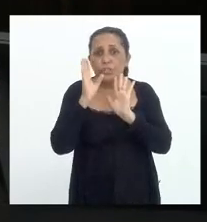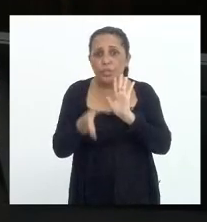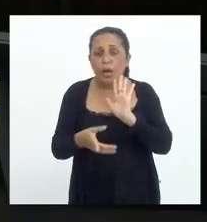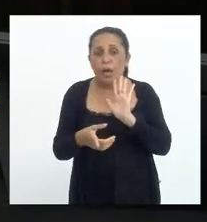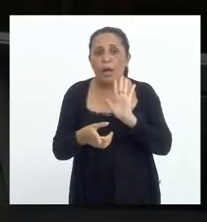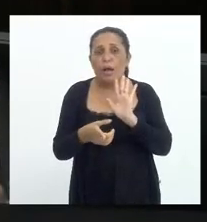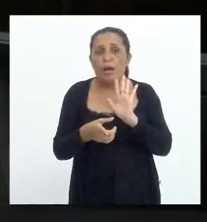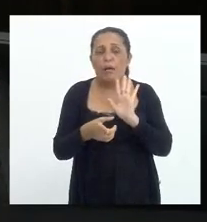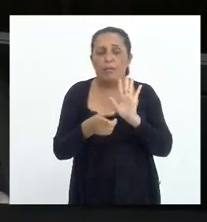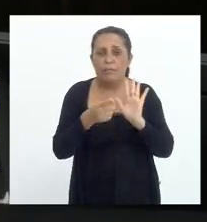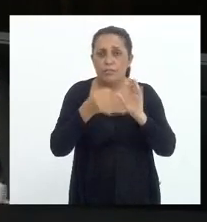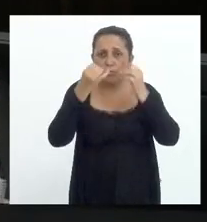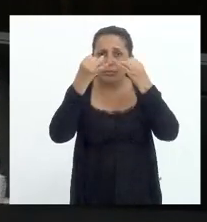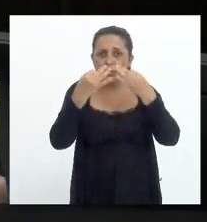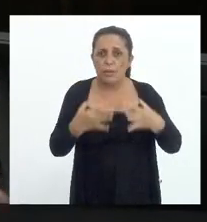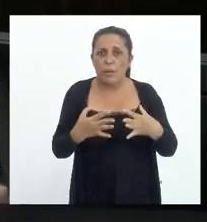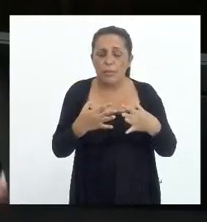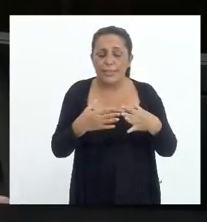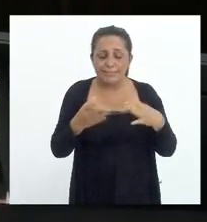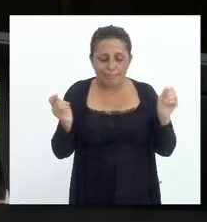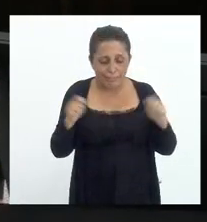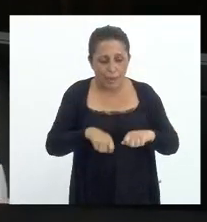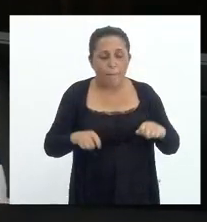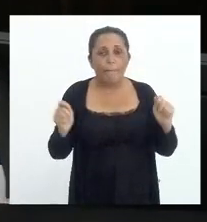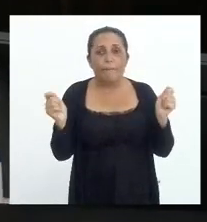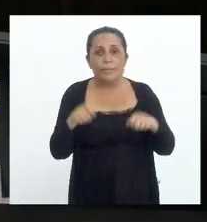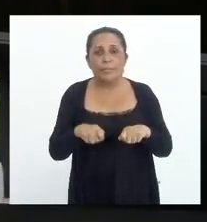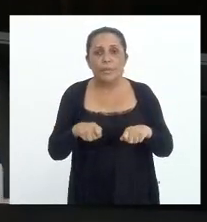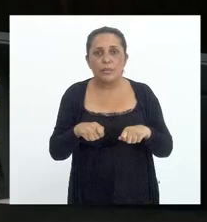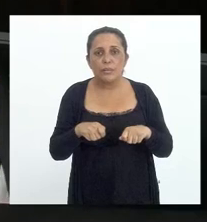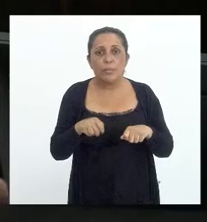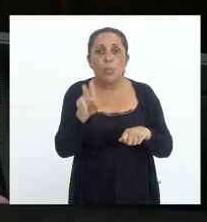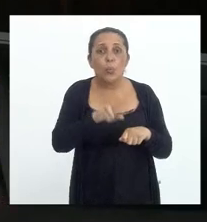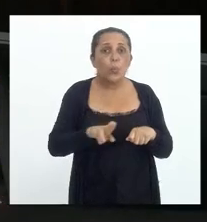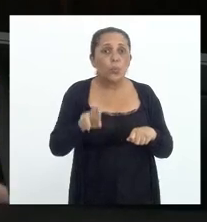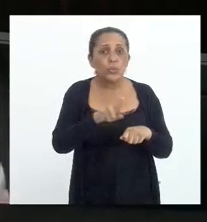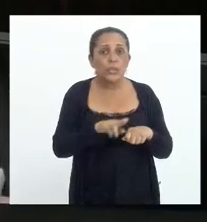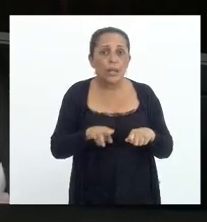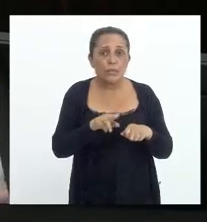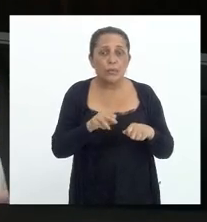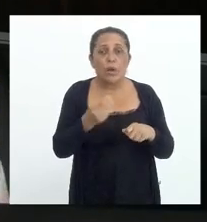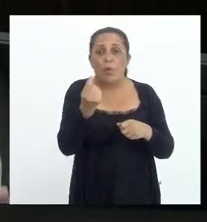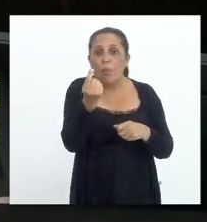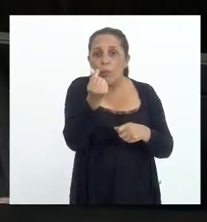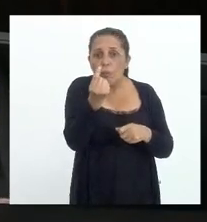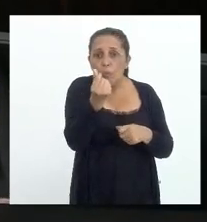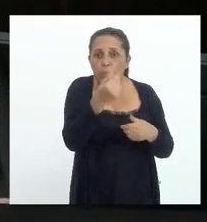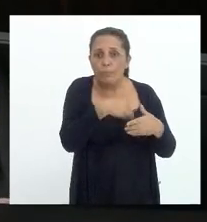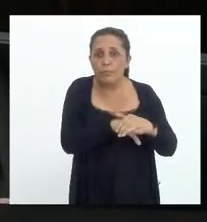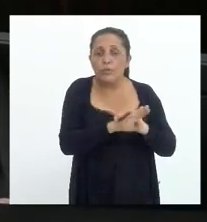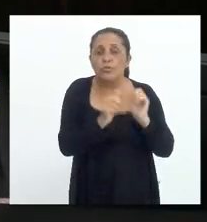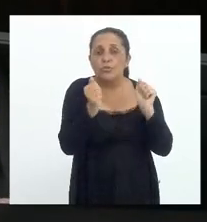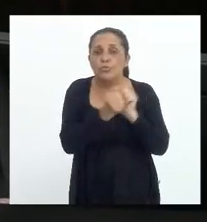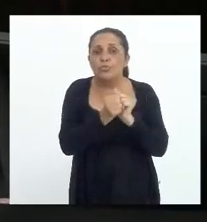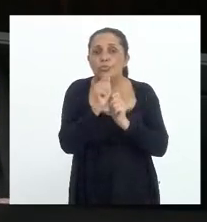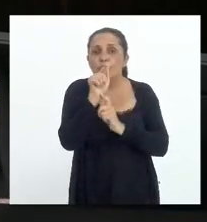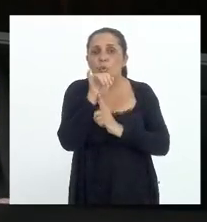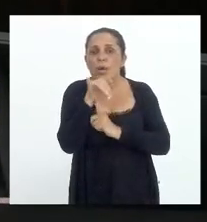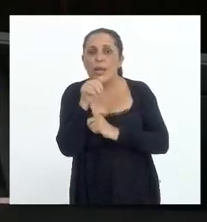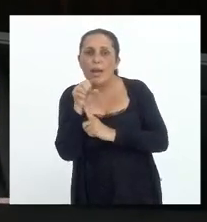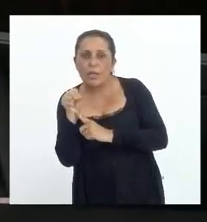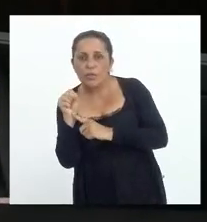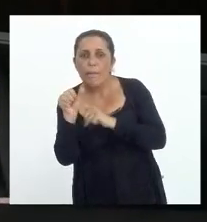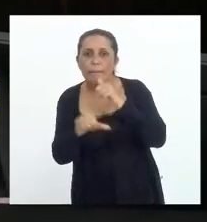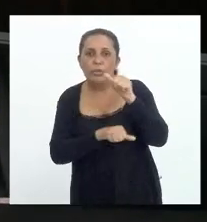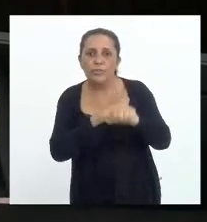emendamos, abrindo possibilidade para a utilização de alguns fundos. Estamos apresentando, junto com Goiás,